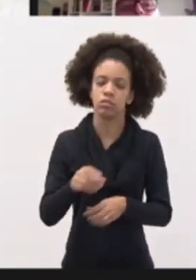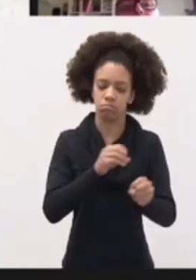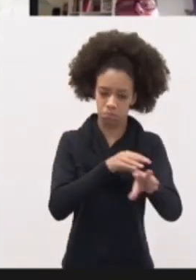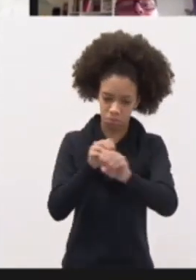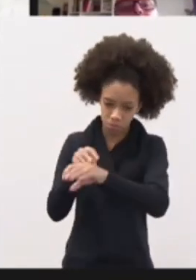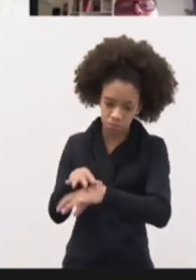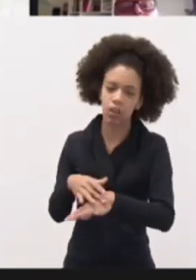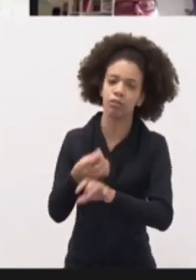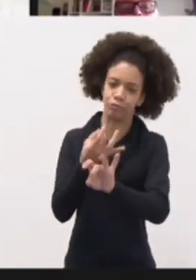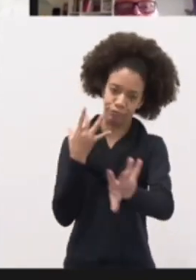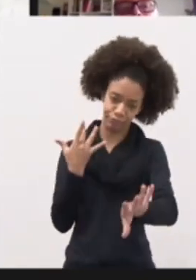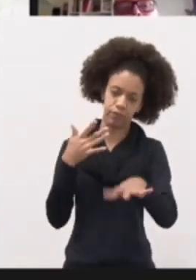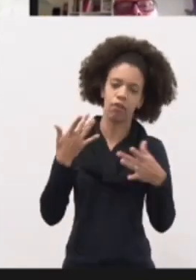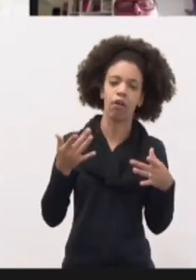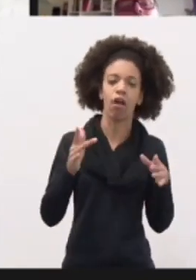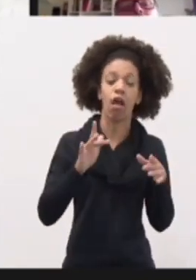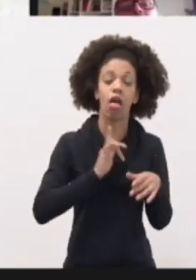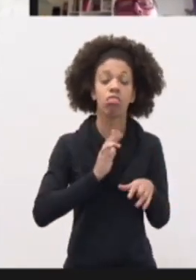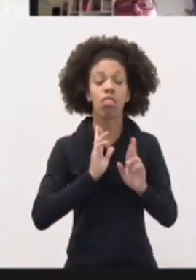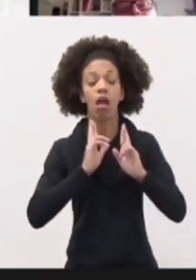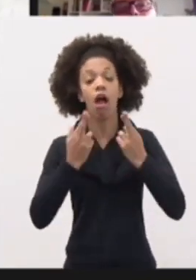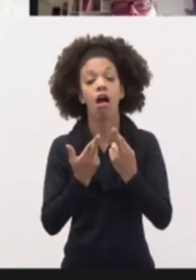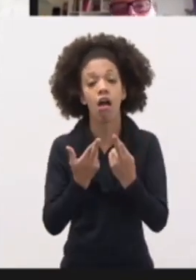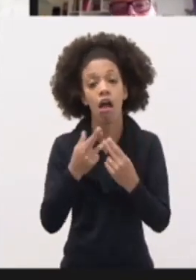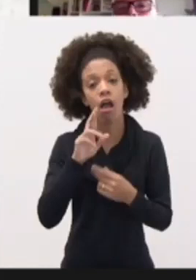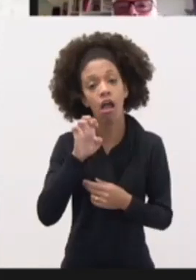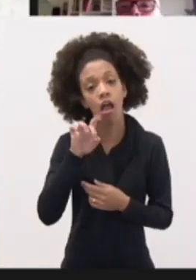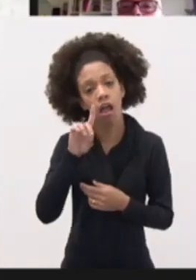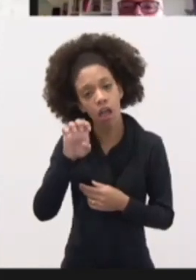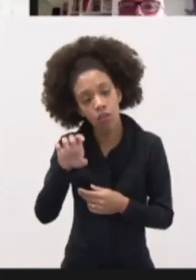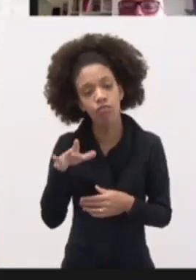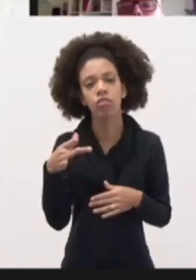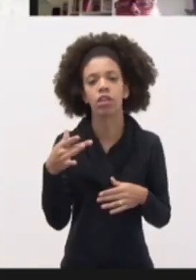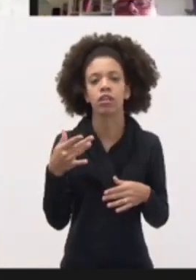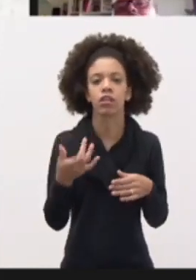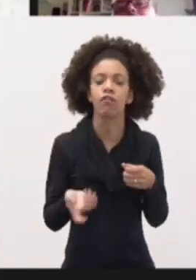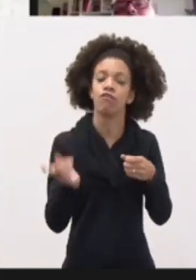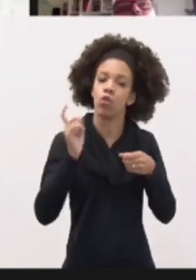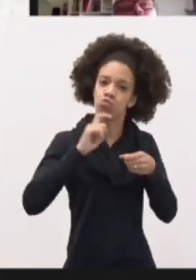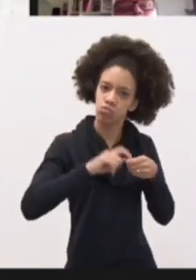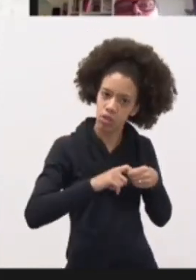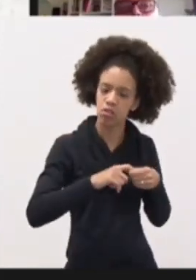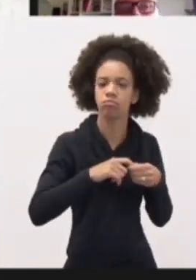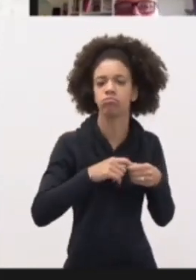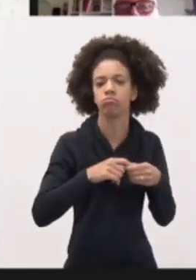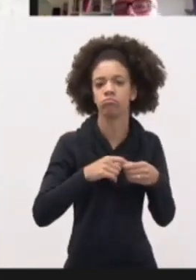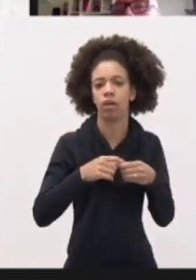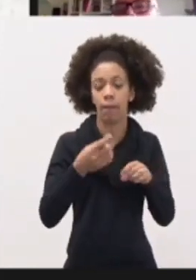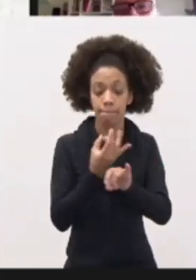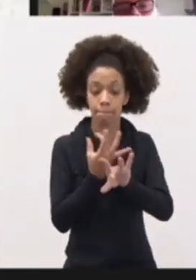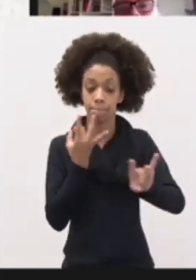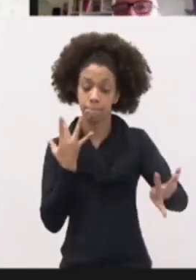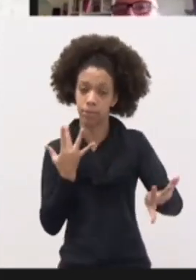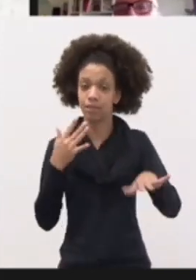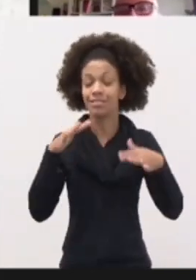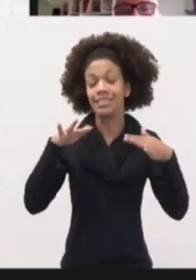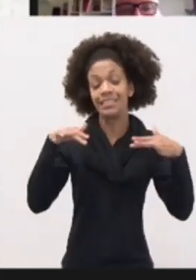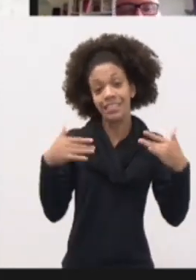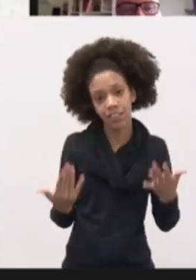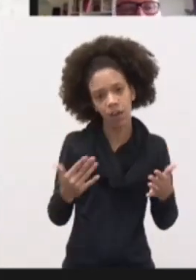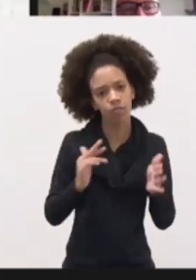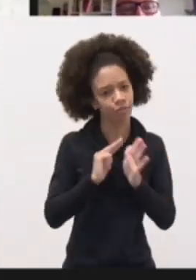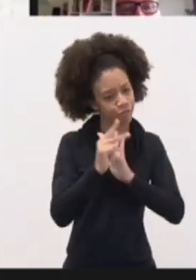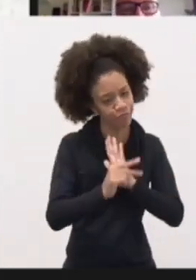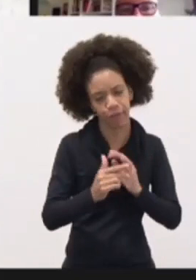né? Existem redes que estão em férias, estão voltando com atividades remotas, então tem vários cenários